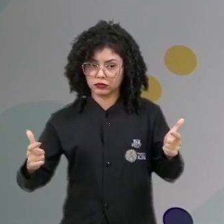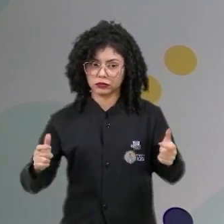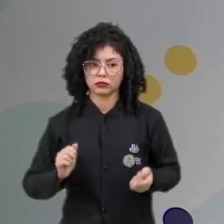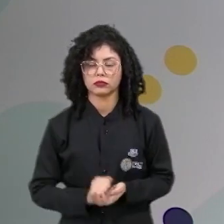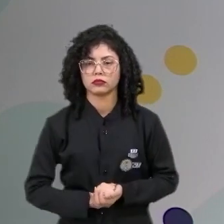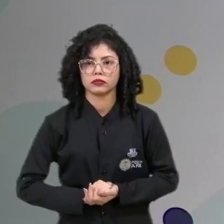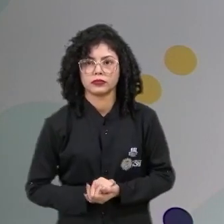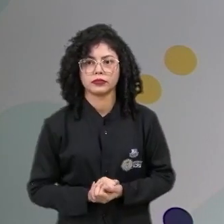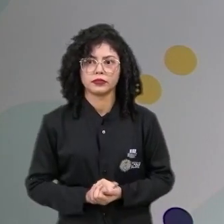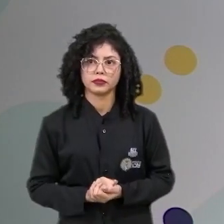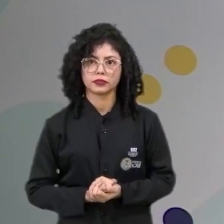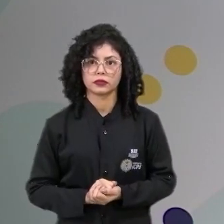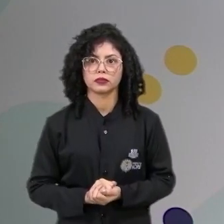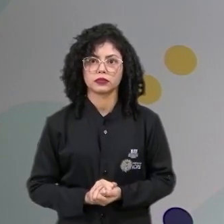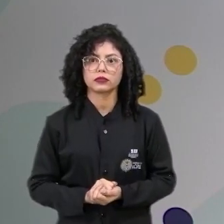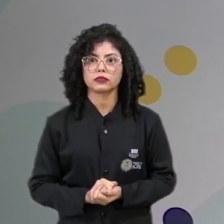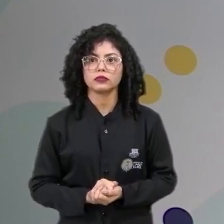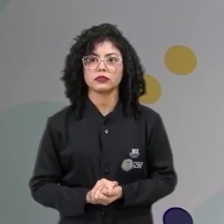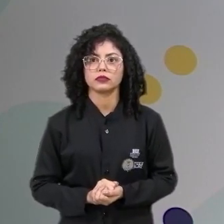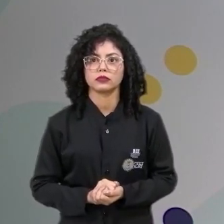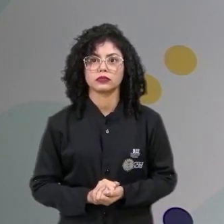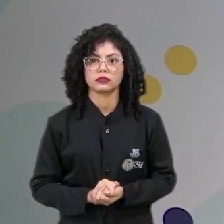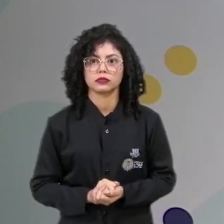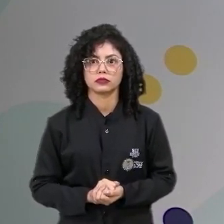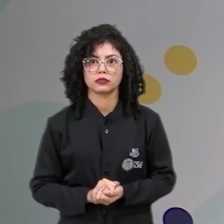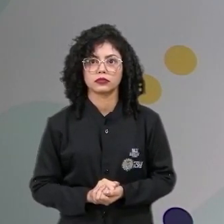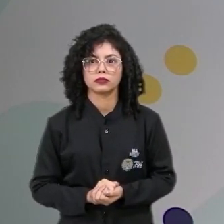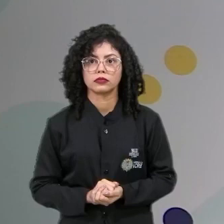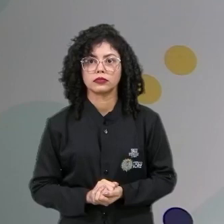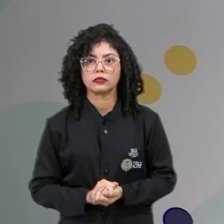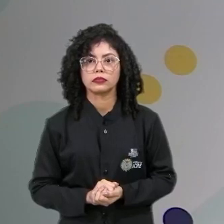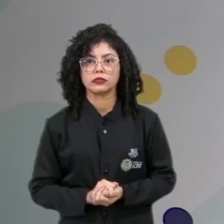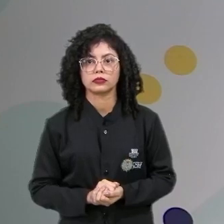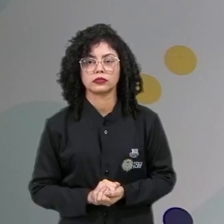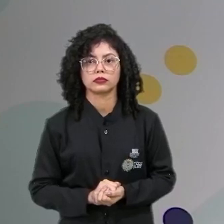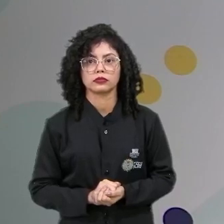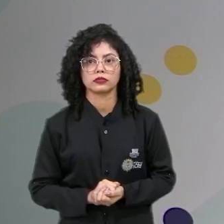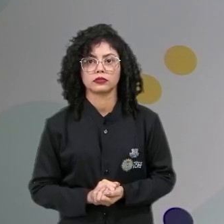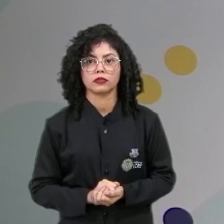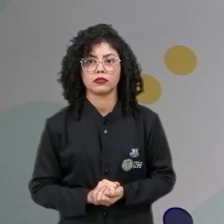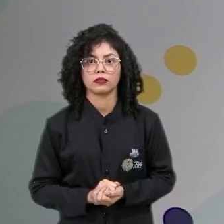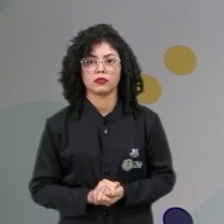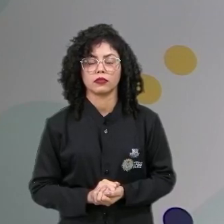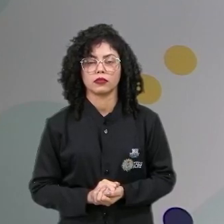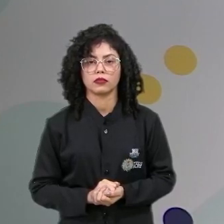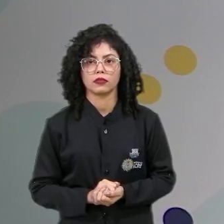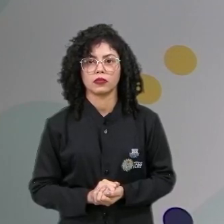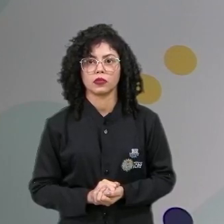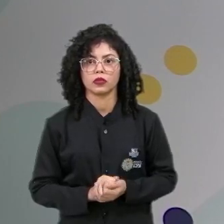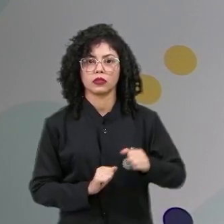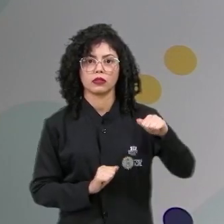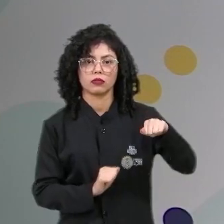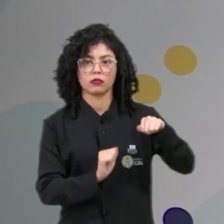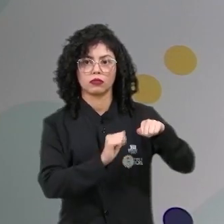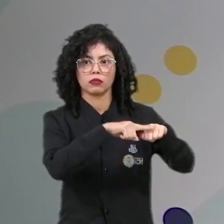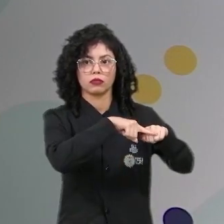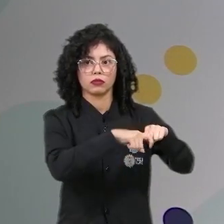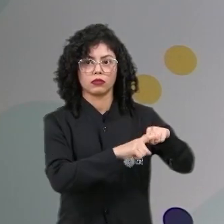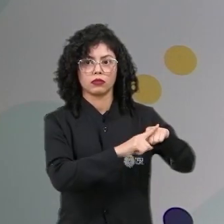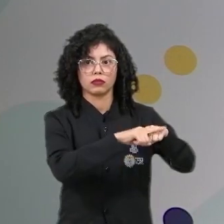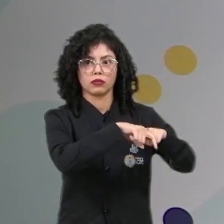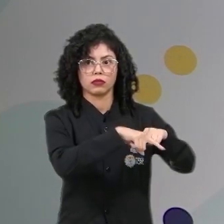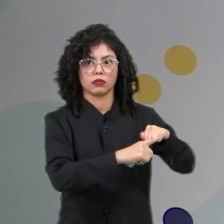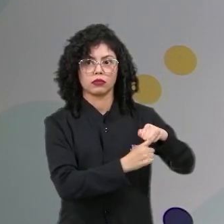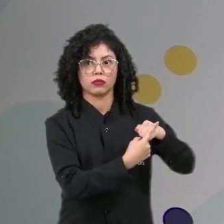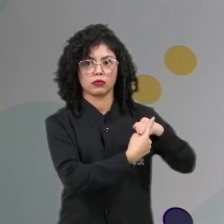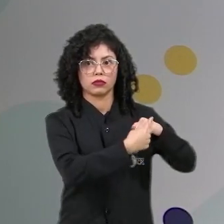circulação. Ele sai pela artéria aorta e